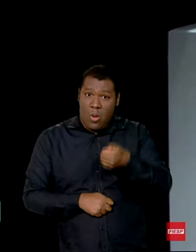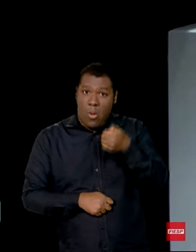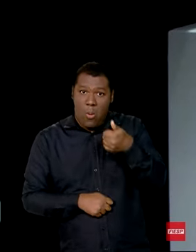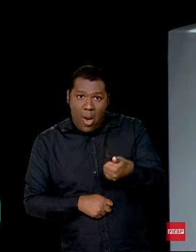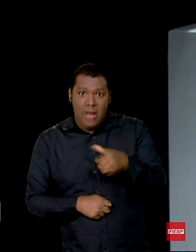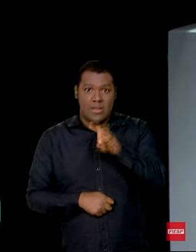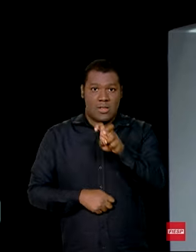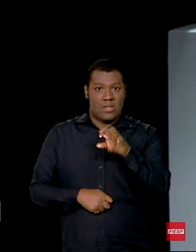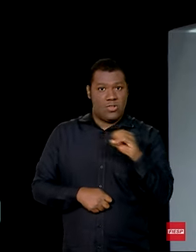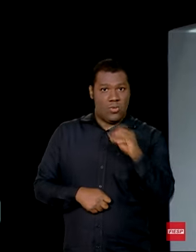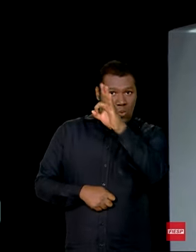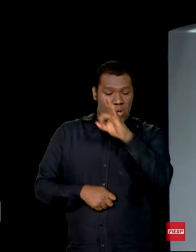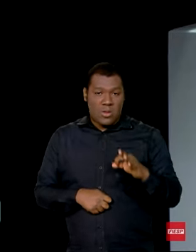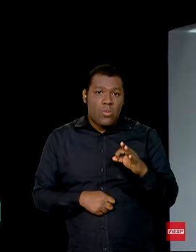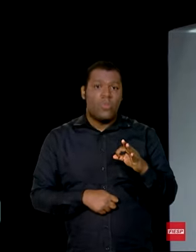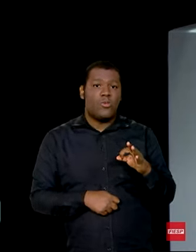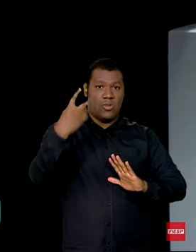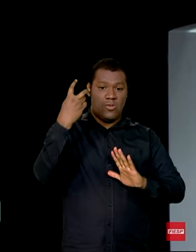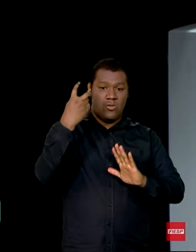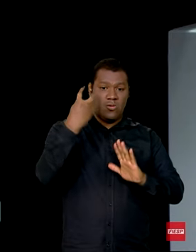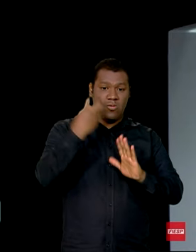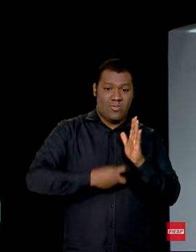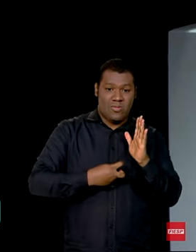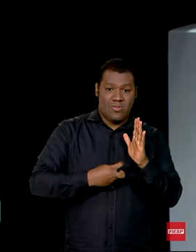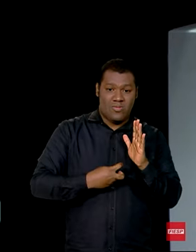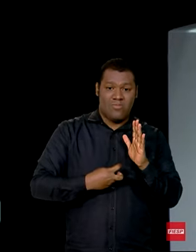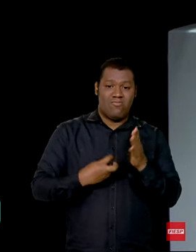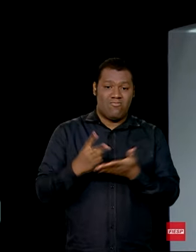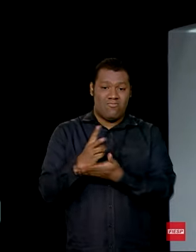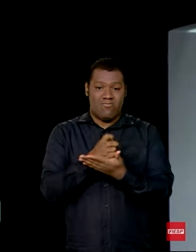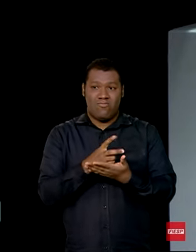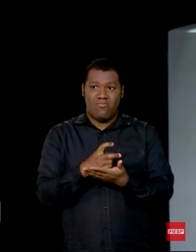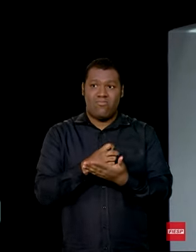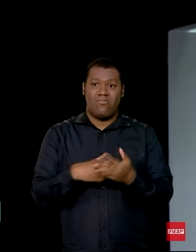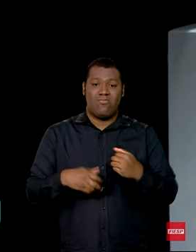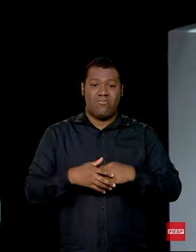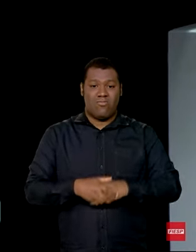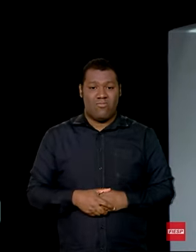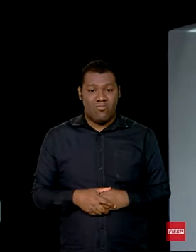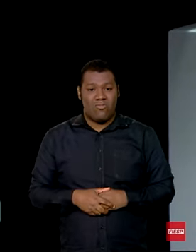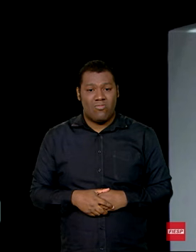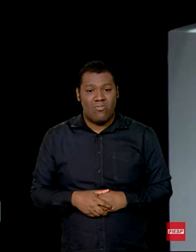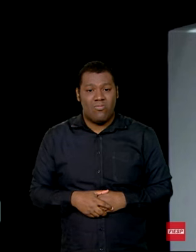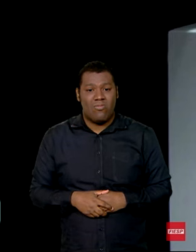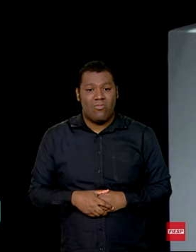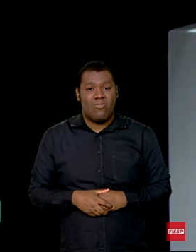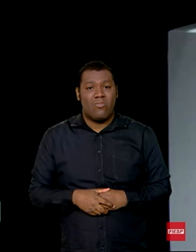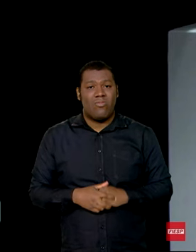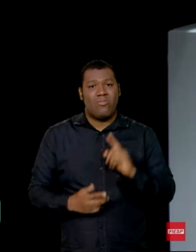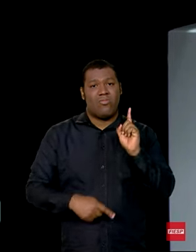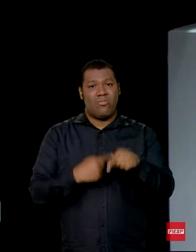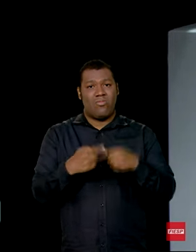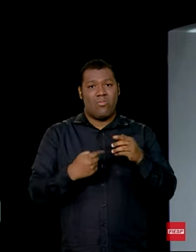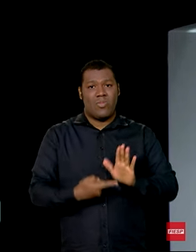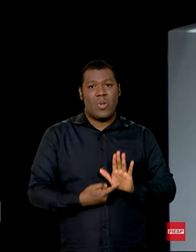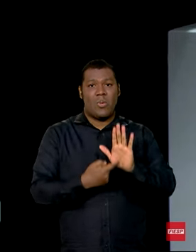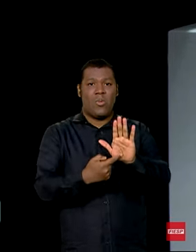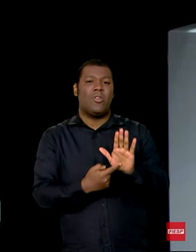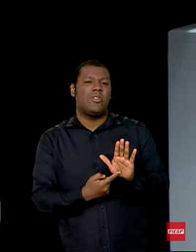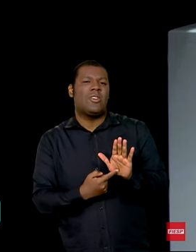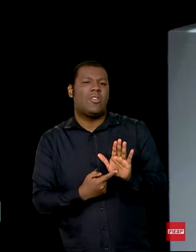50% de tributos sobre consumo. Vai aparecer o quanto a